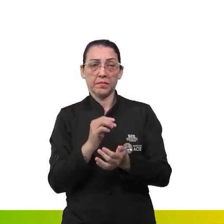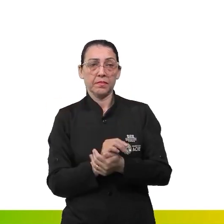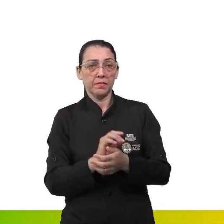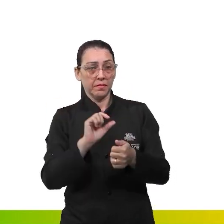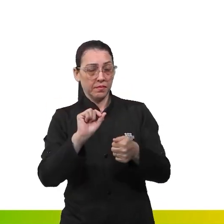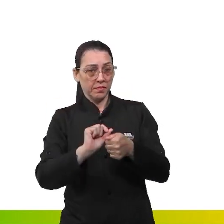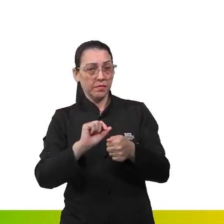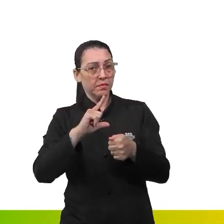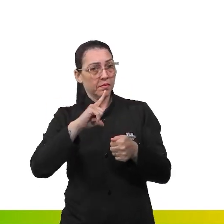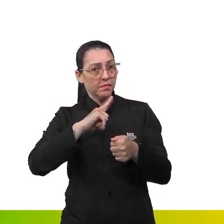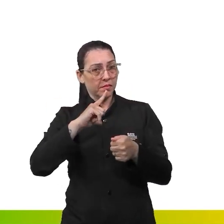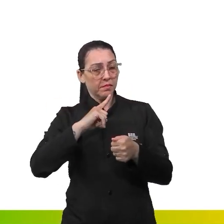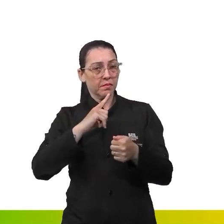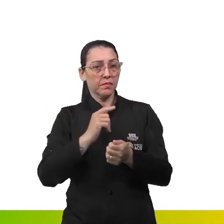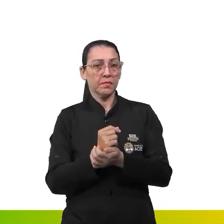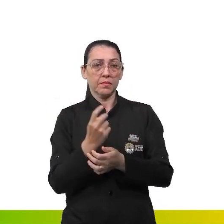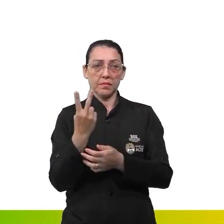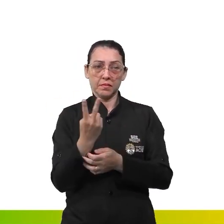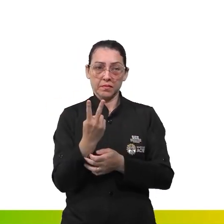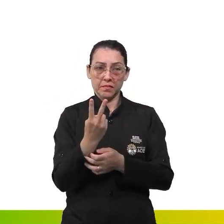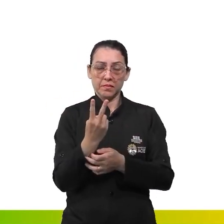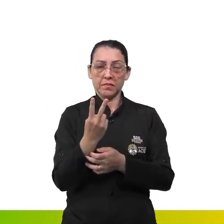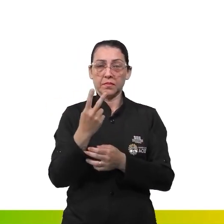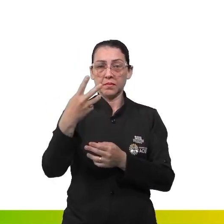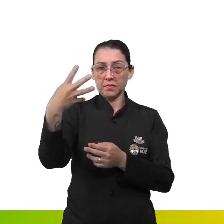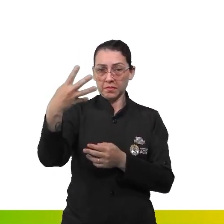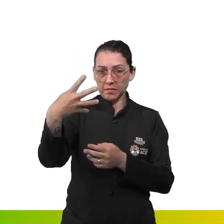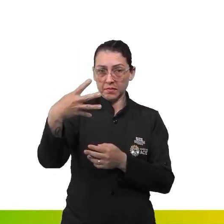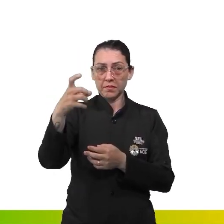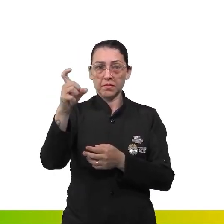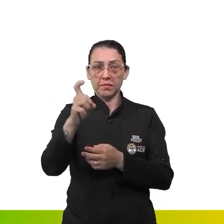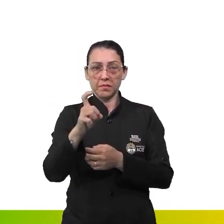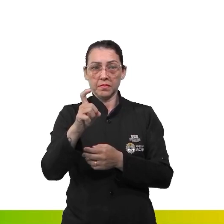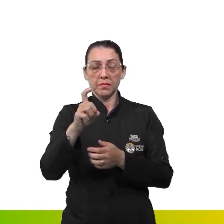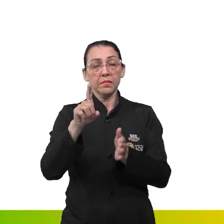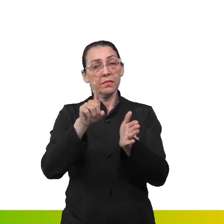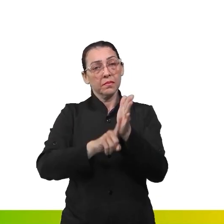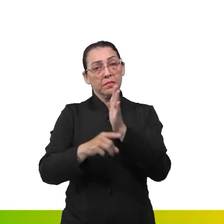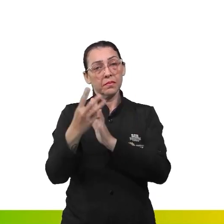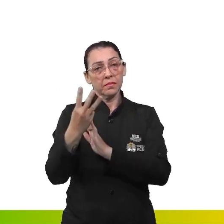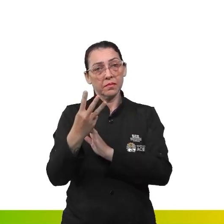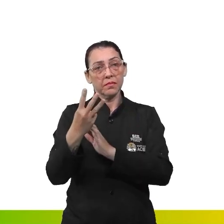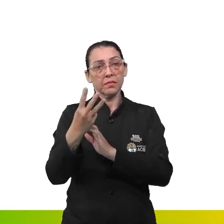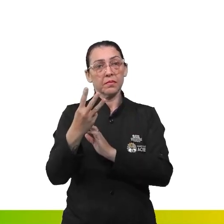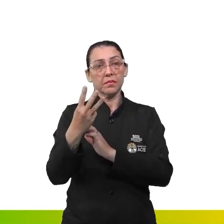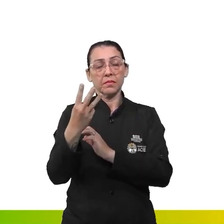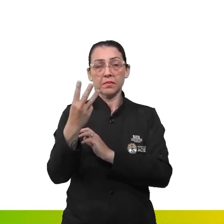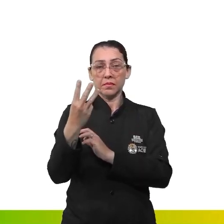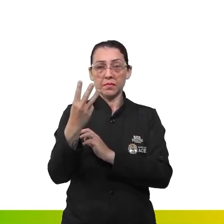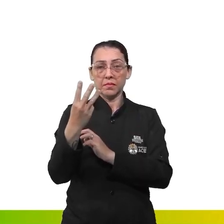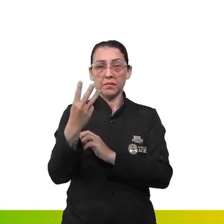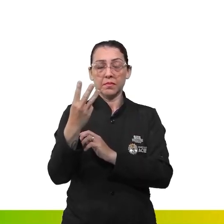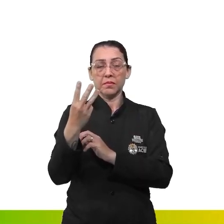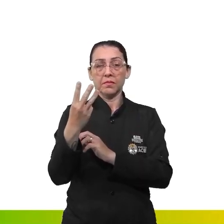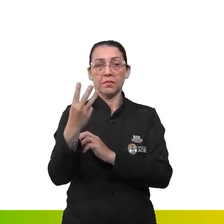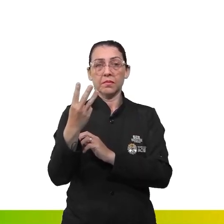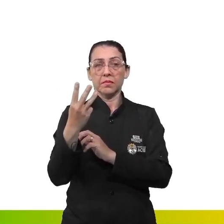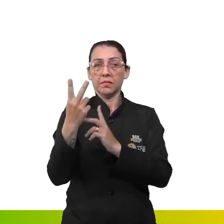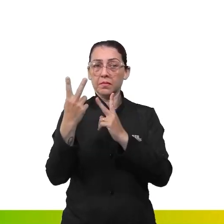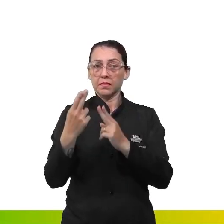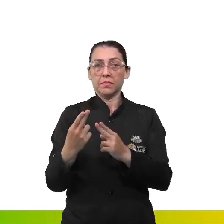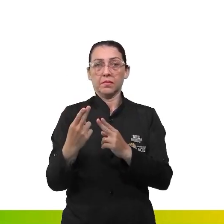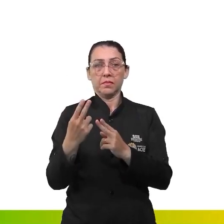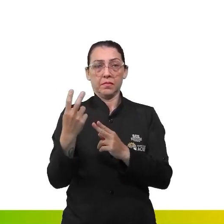Fazendo isso, nós vamos obter aqui 2 elevado a 4x menos 3 vezes 1 é ele mesmo, igual